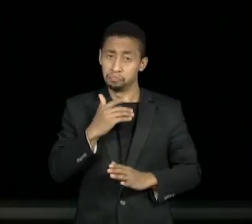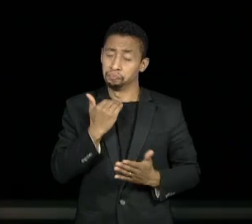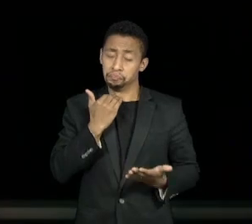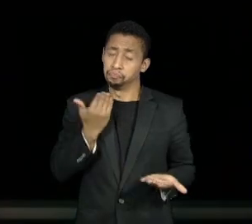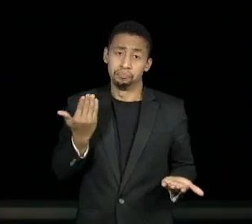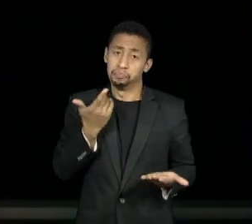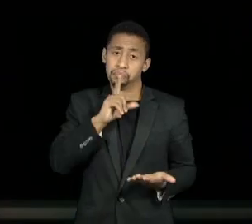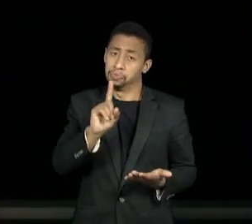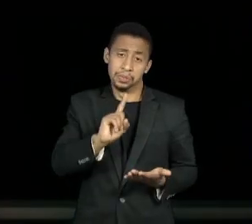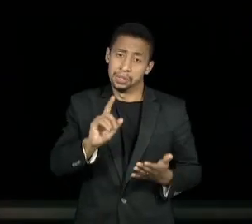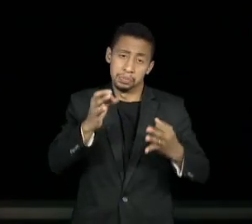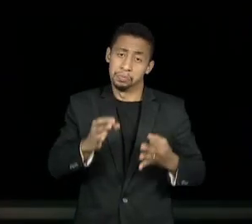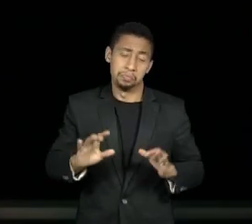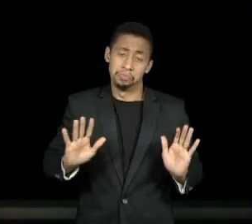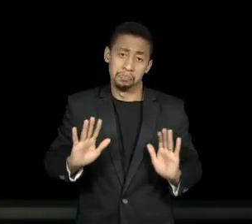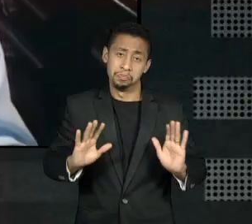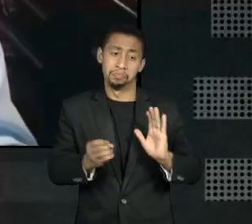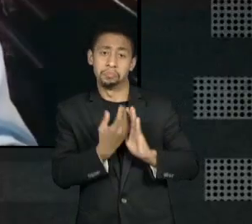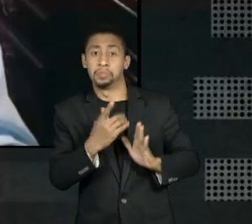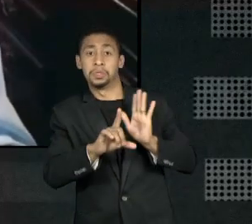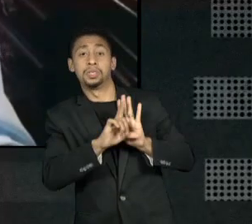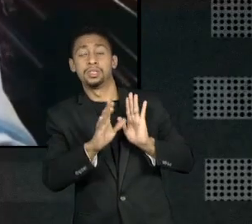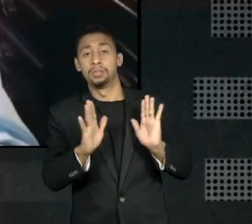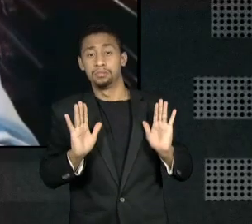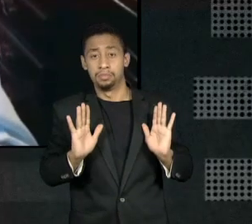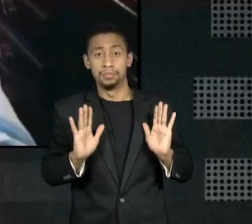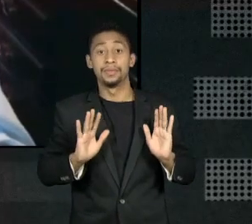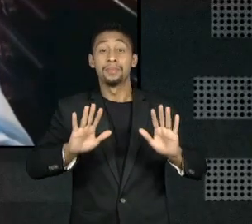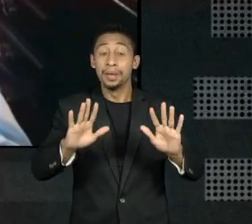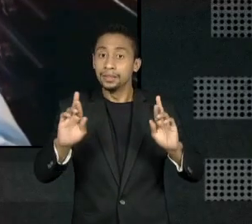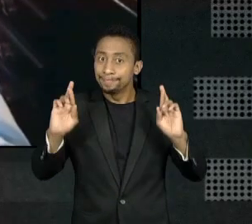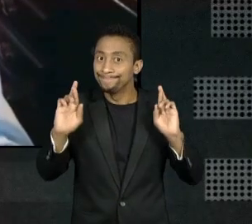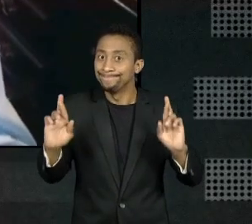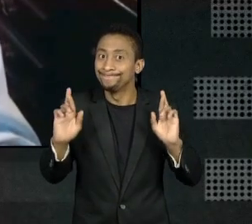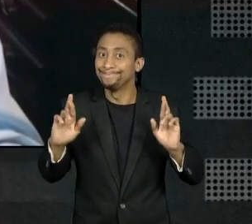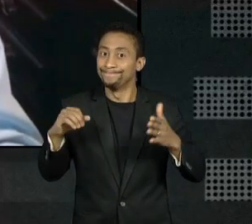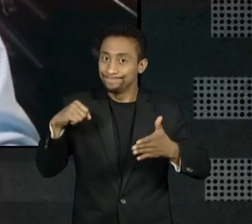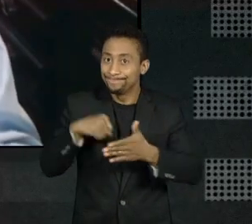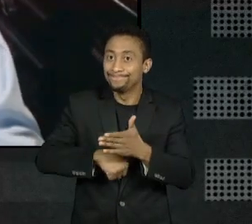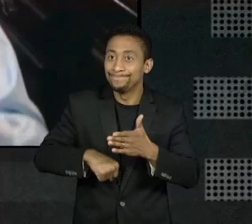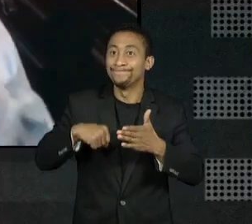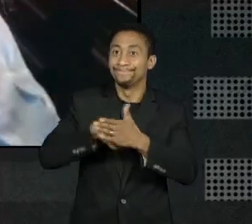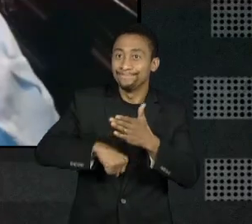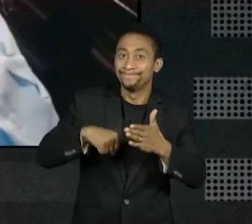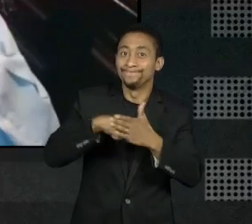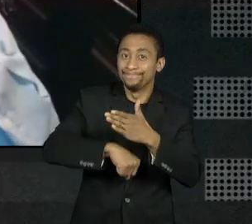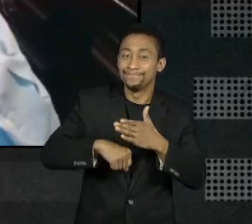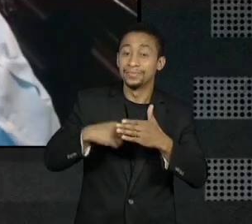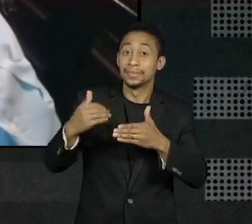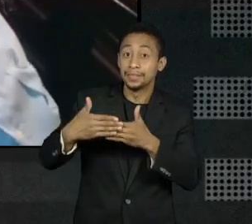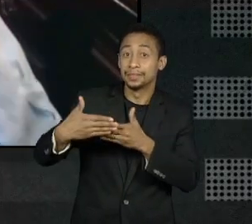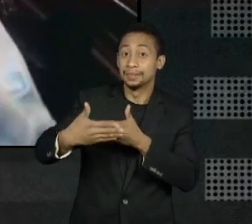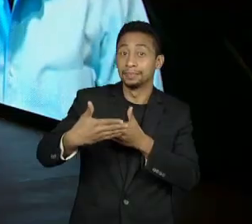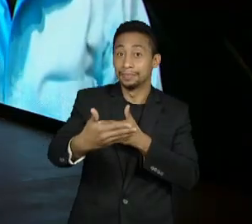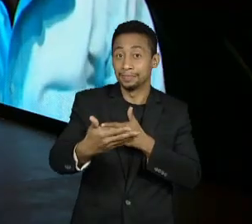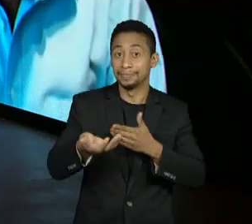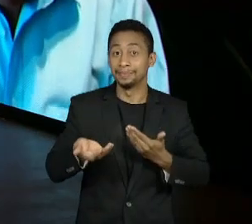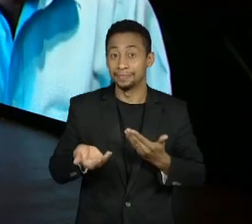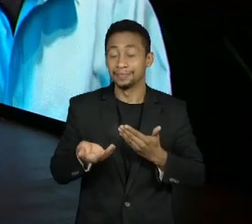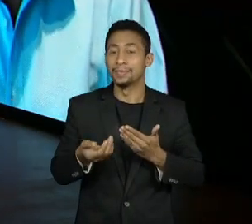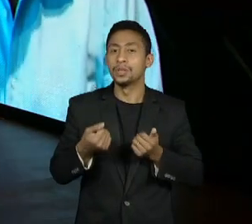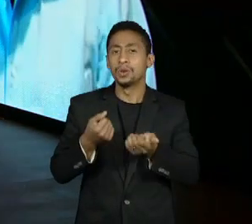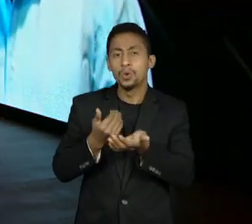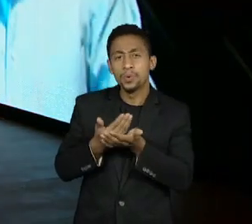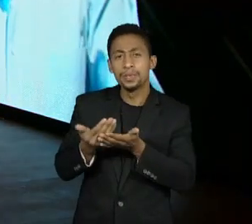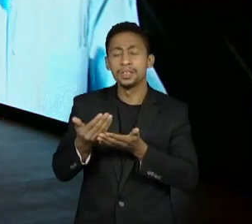deu, certo. Mas a gente tinha esperança, brigamos bastante. Quando eu comecei a